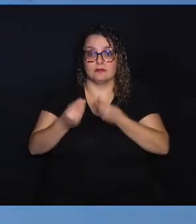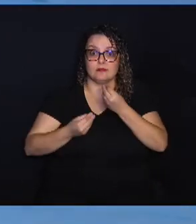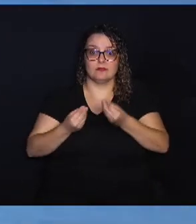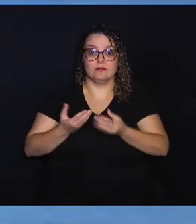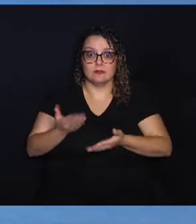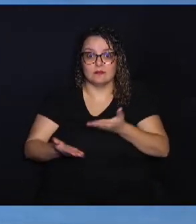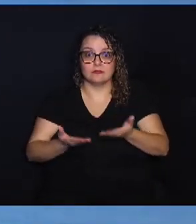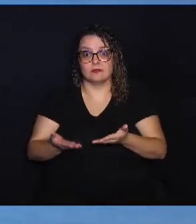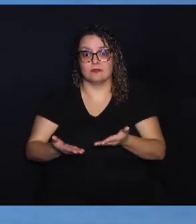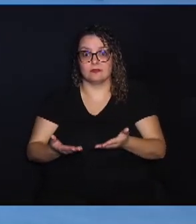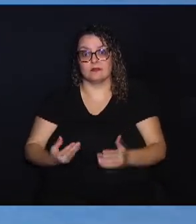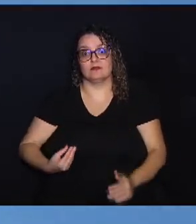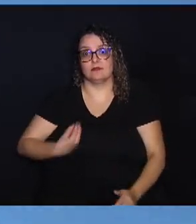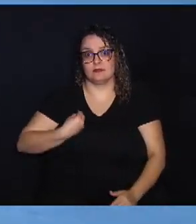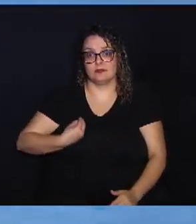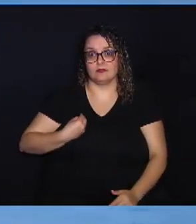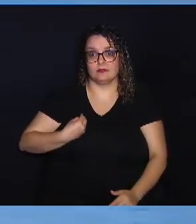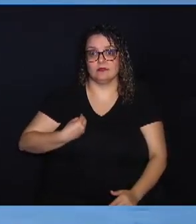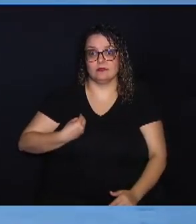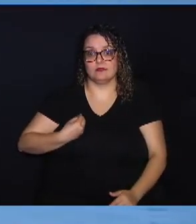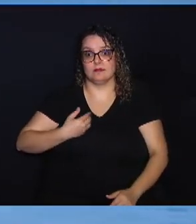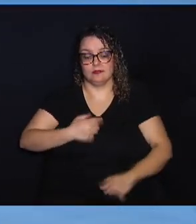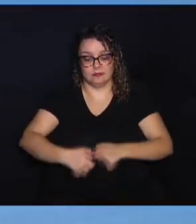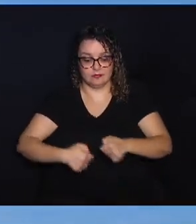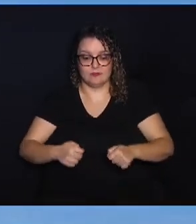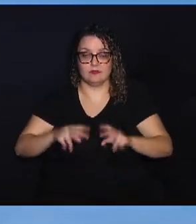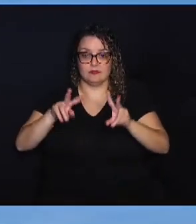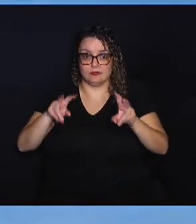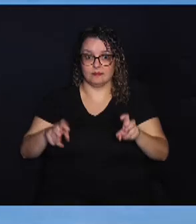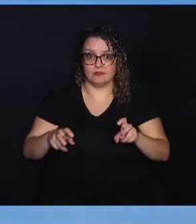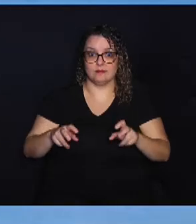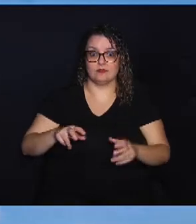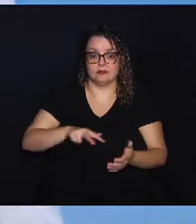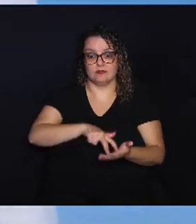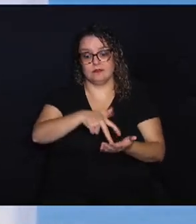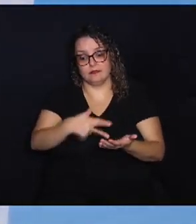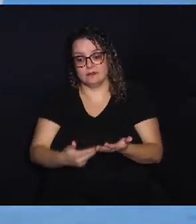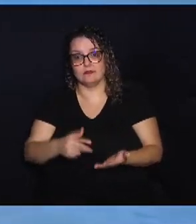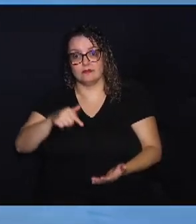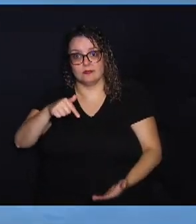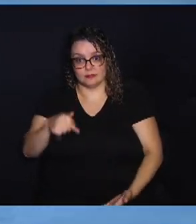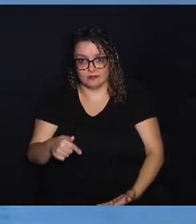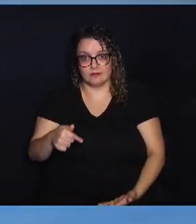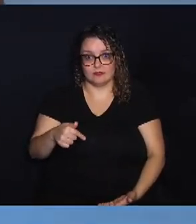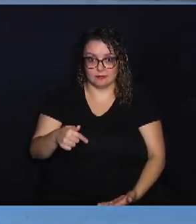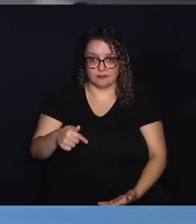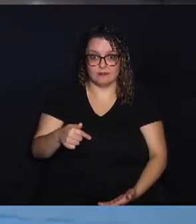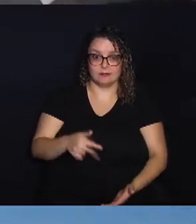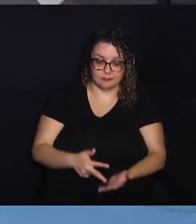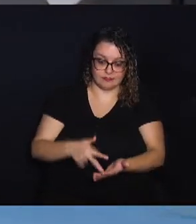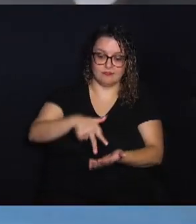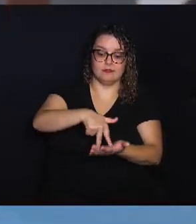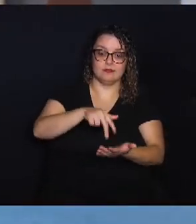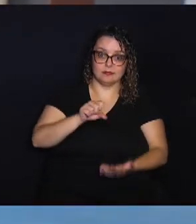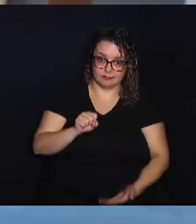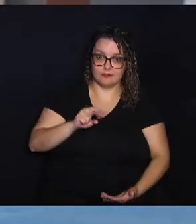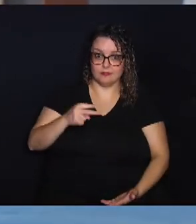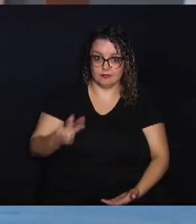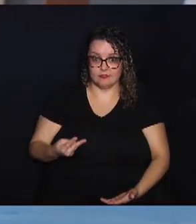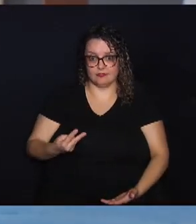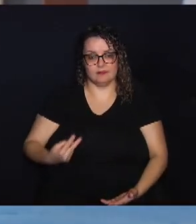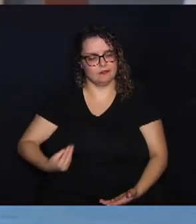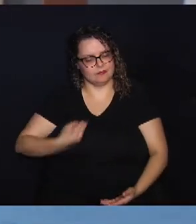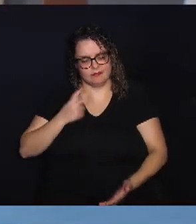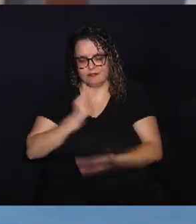coisas na vida. No judô a gente tem um ditado que a gente cai 7 vezes e levanta 8 vezes. Então, independente da situação que a gente tenha na vida, a gente sempre